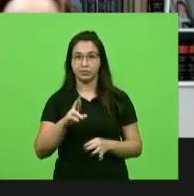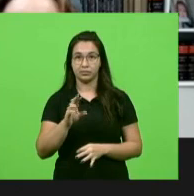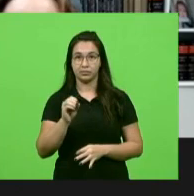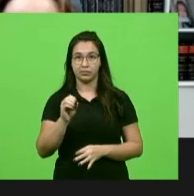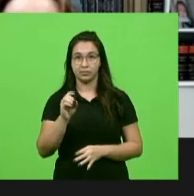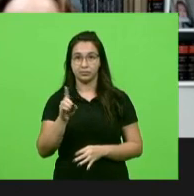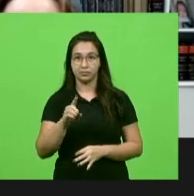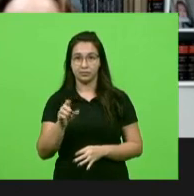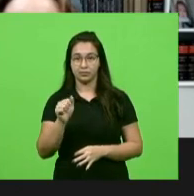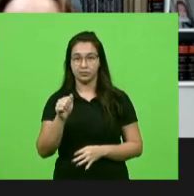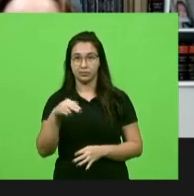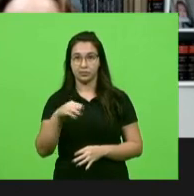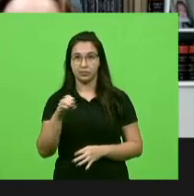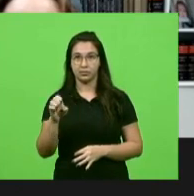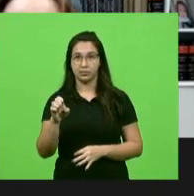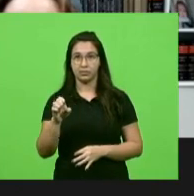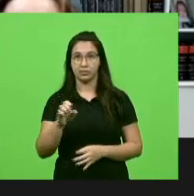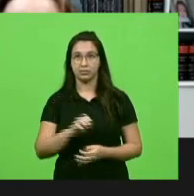palavra.